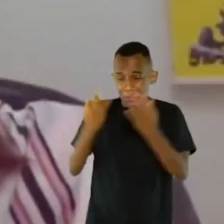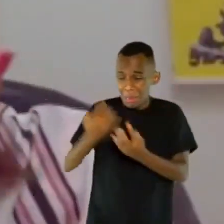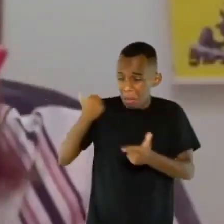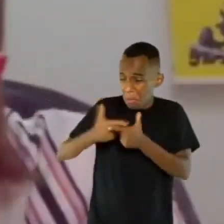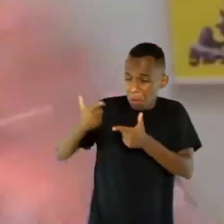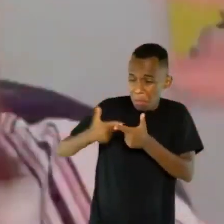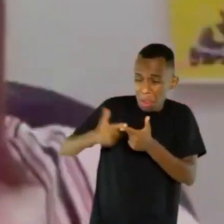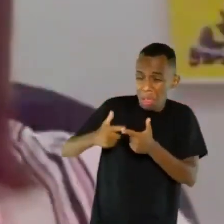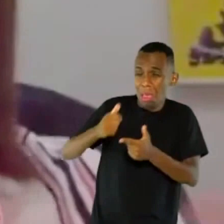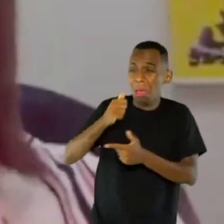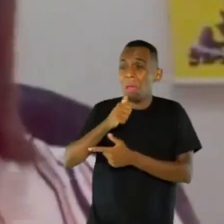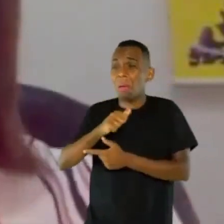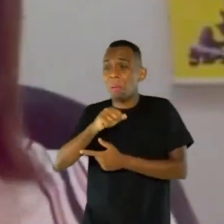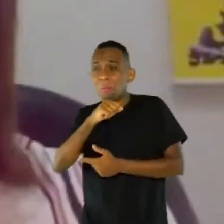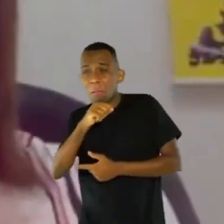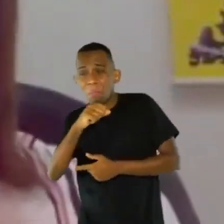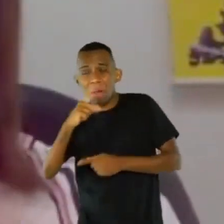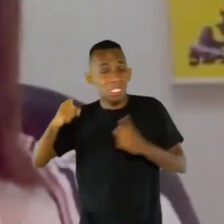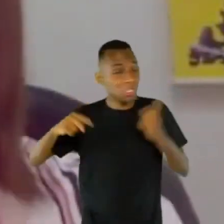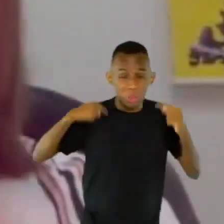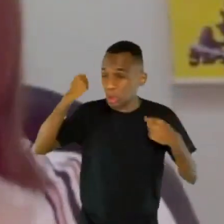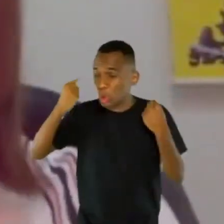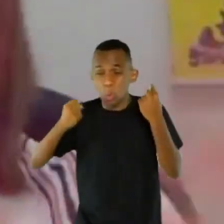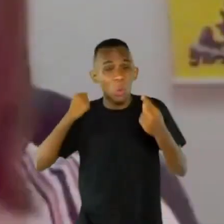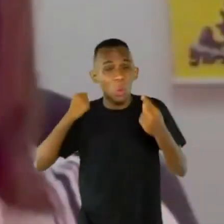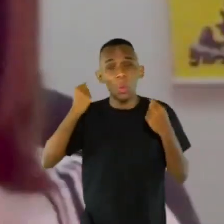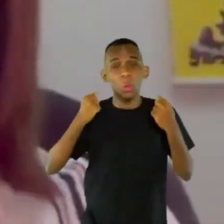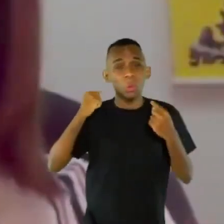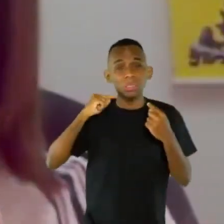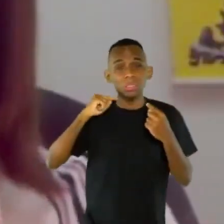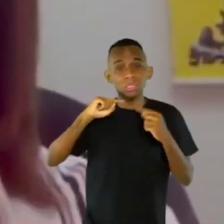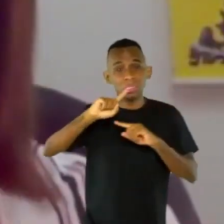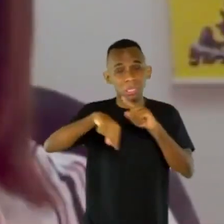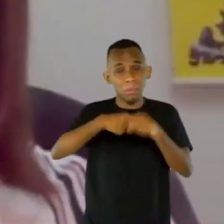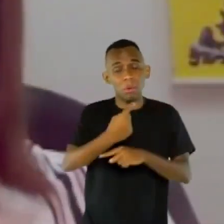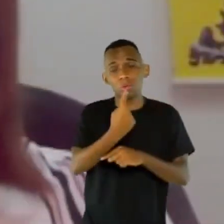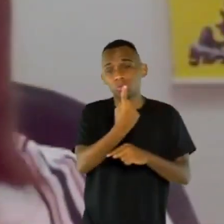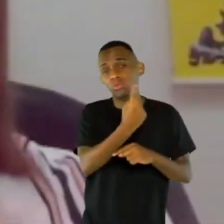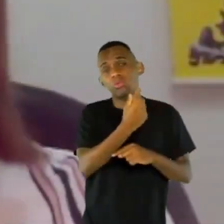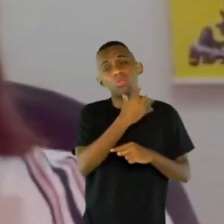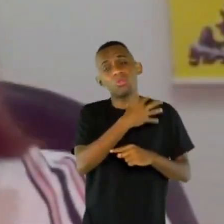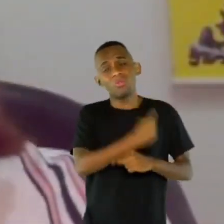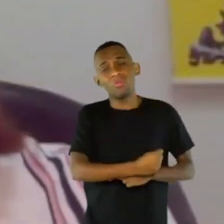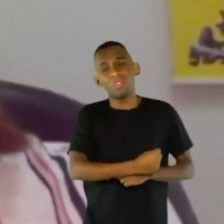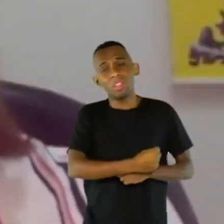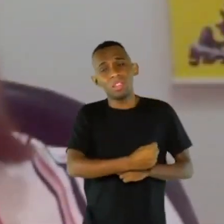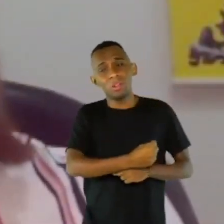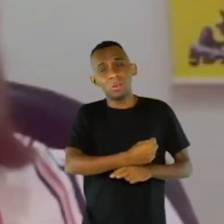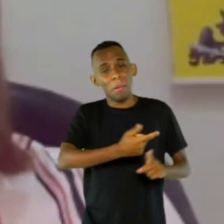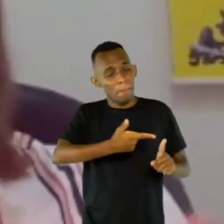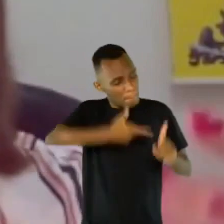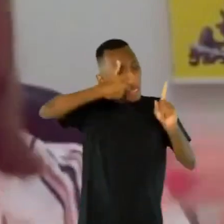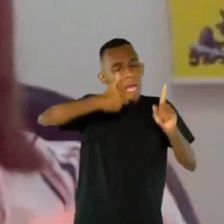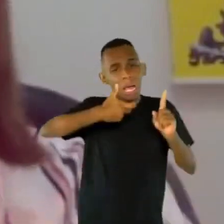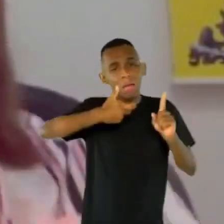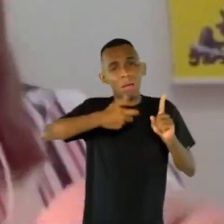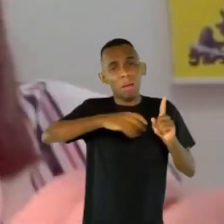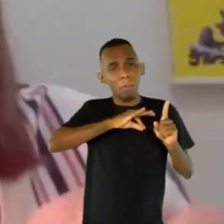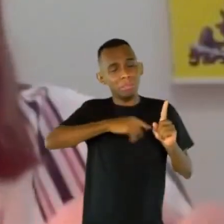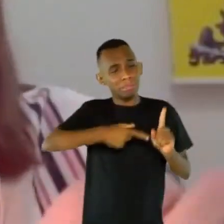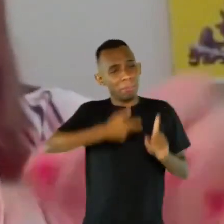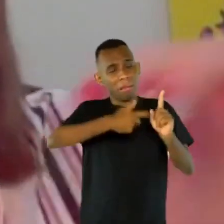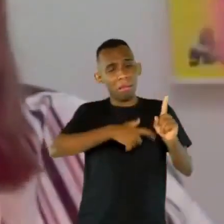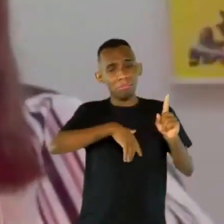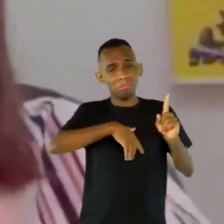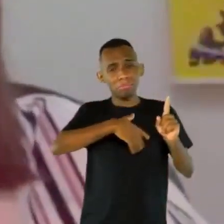mãe enlouquece depois que um filho é assassinado pela polícia, e ela é